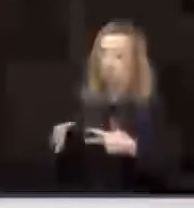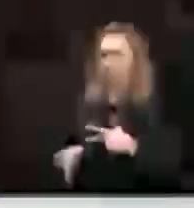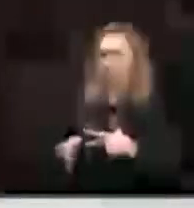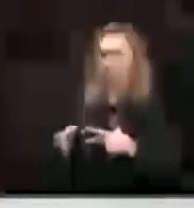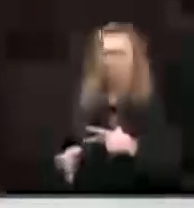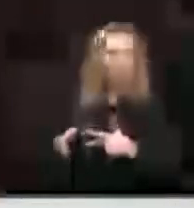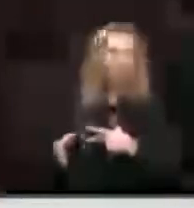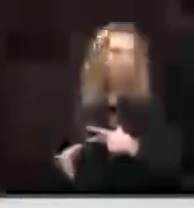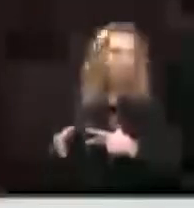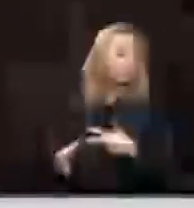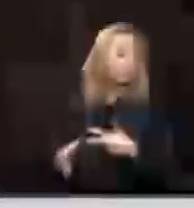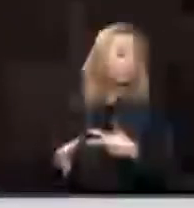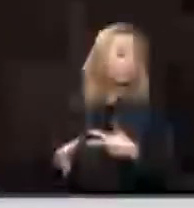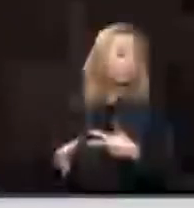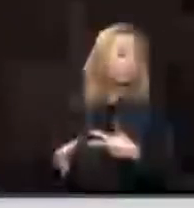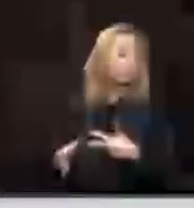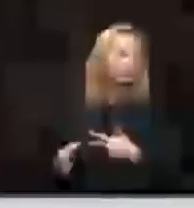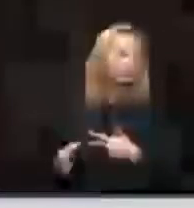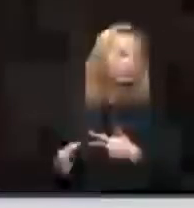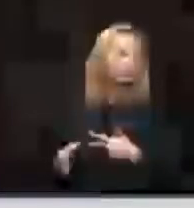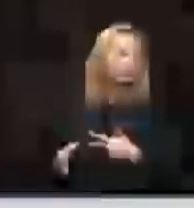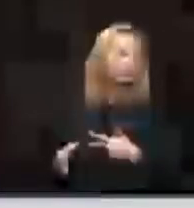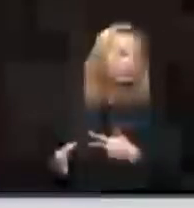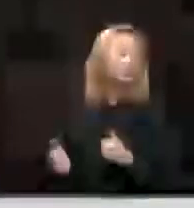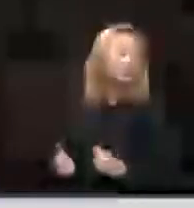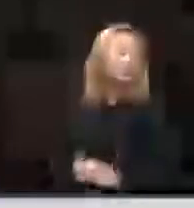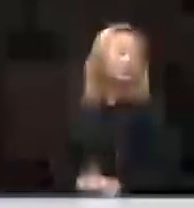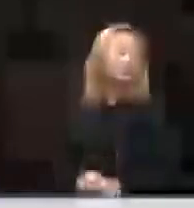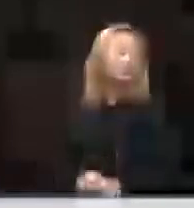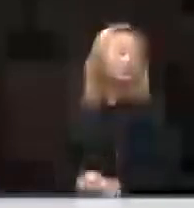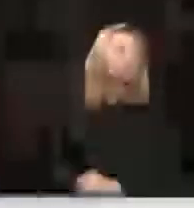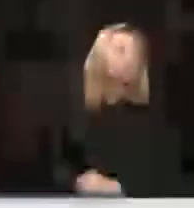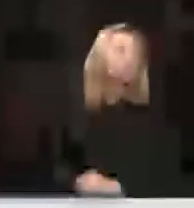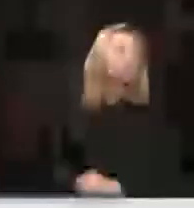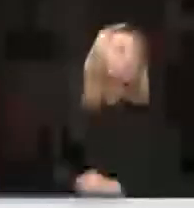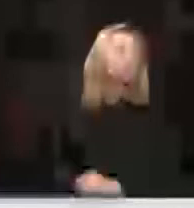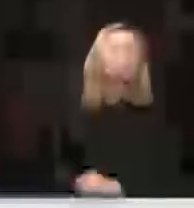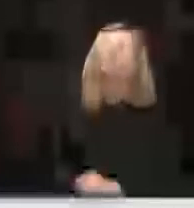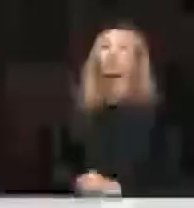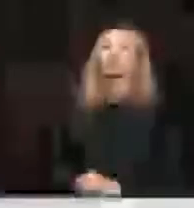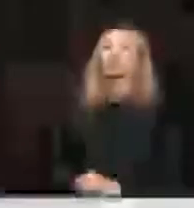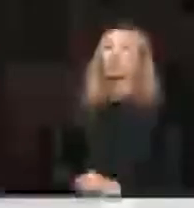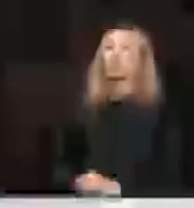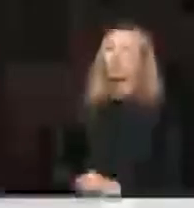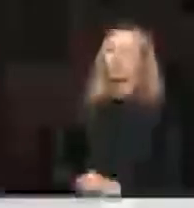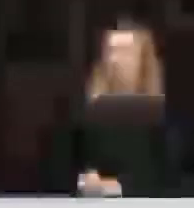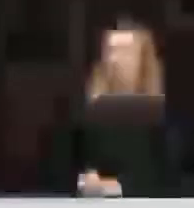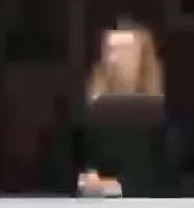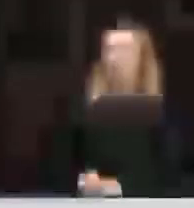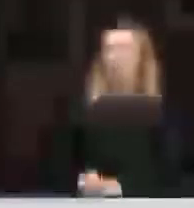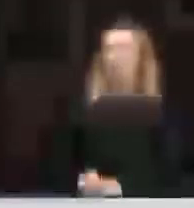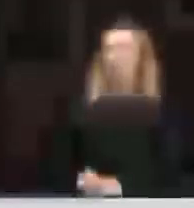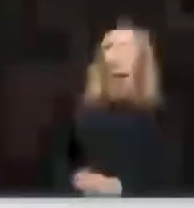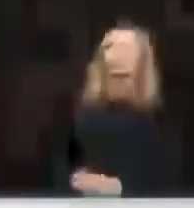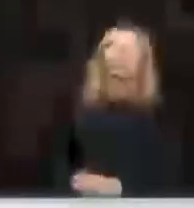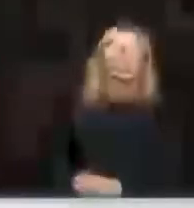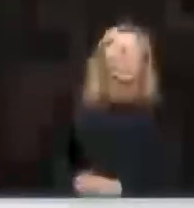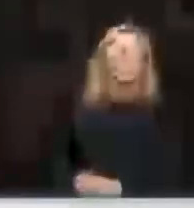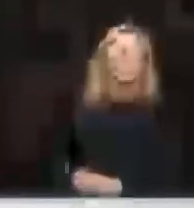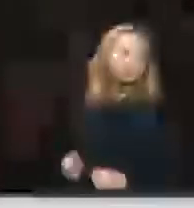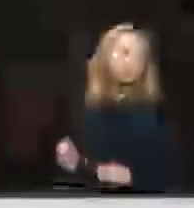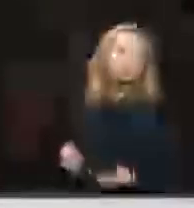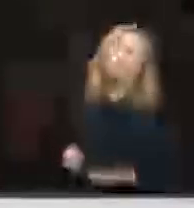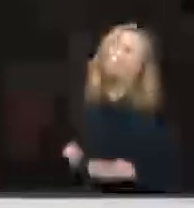custo e o Poder Judiciário transfere para o Poder Executivo aquilo que o Poder